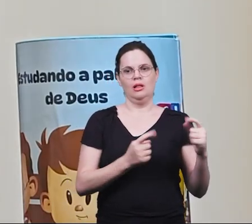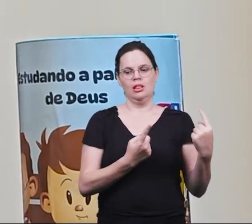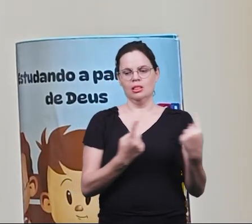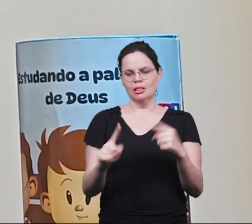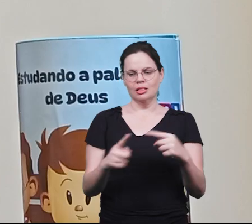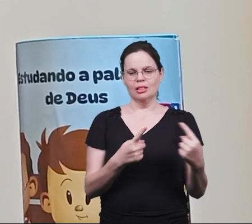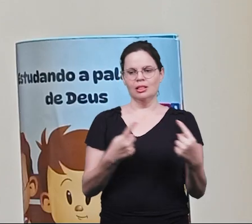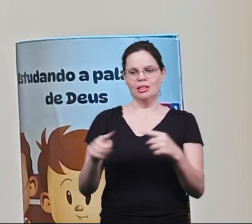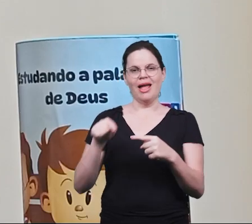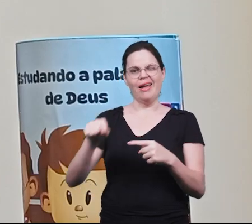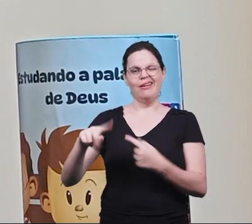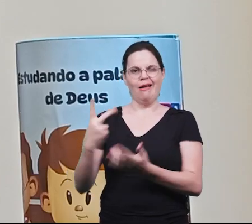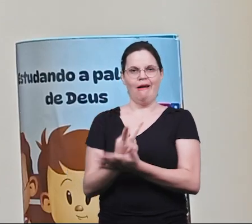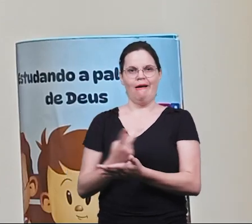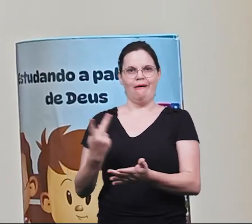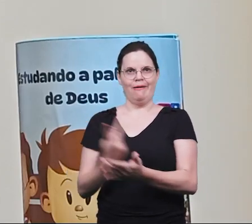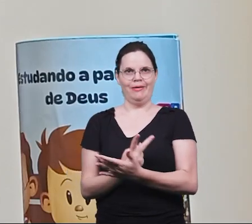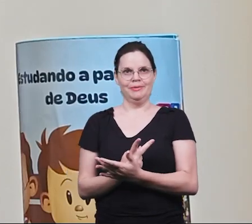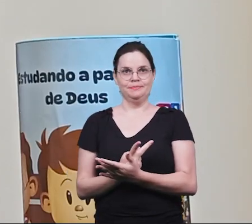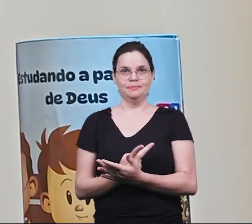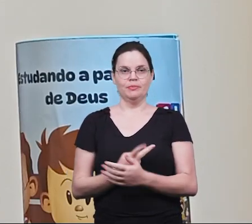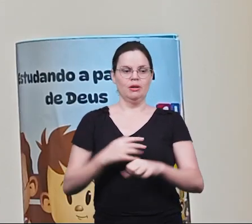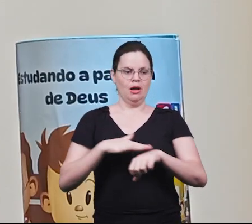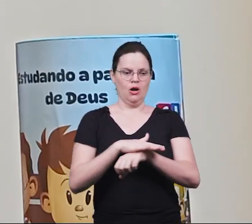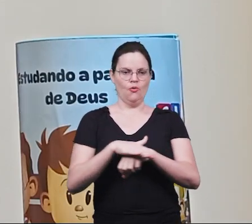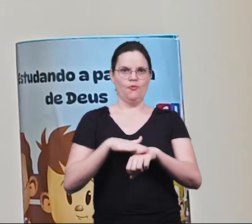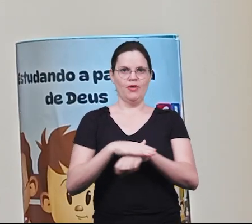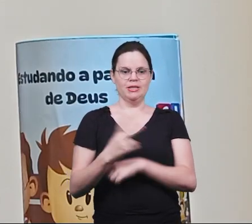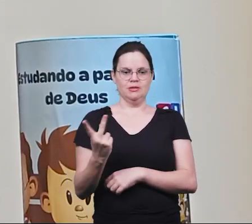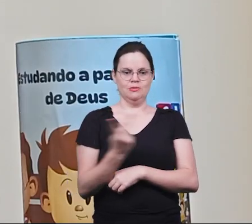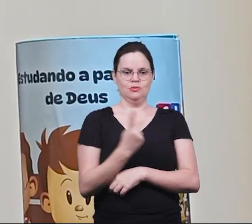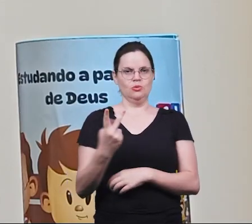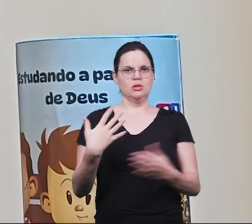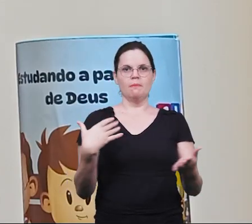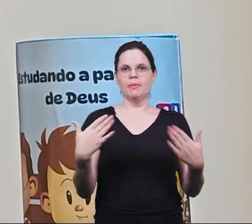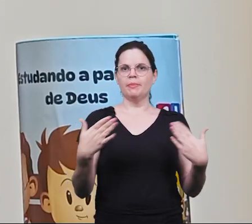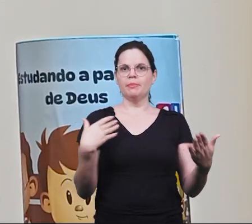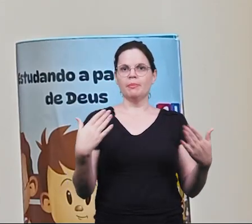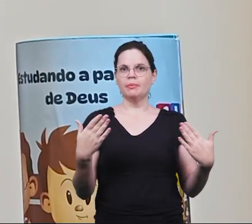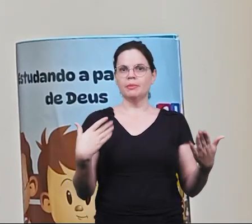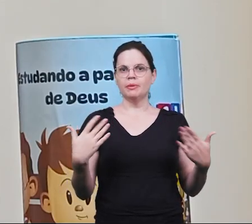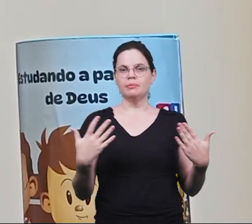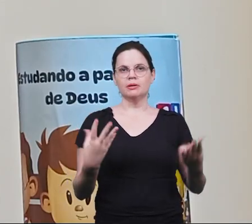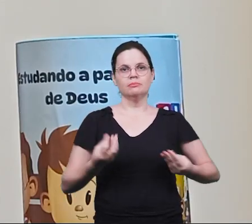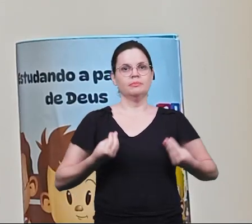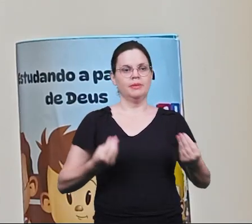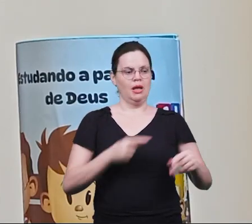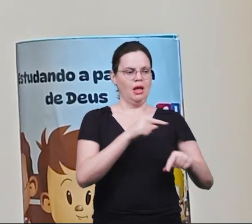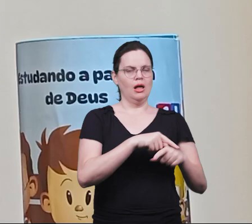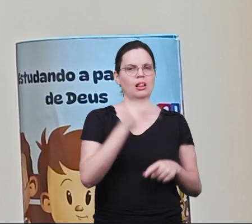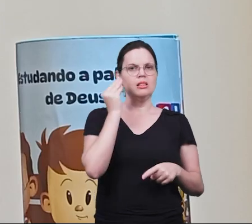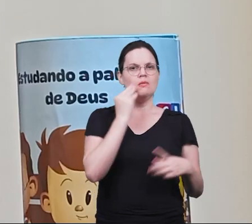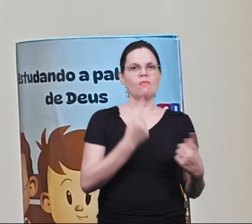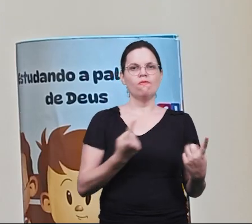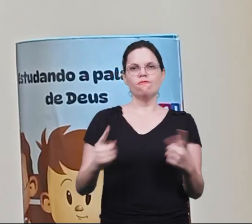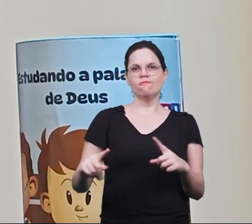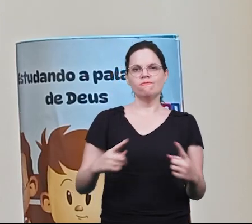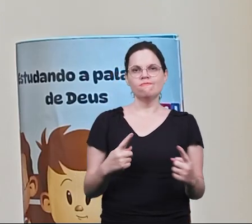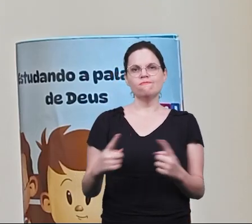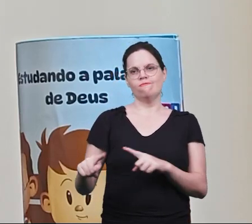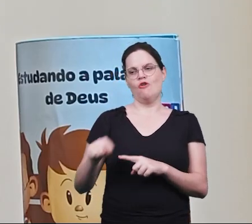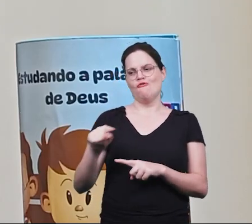era que Jesus errasse. Então, todo o diálogo entre Jesus e o inimigo se dá para que